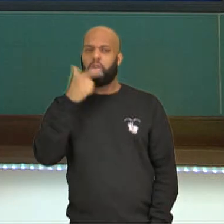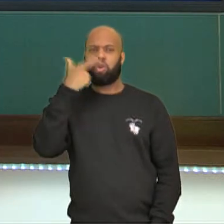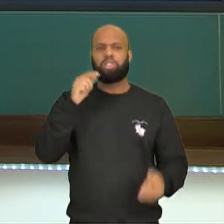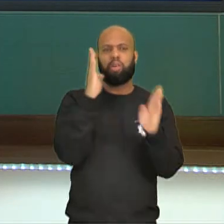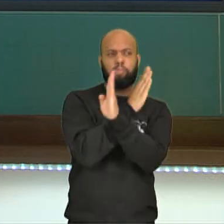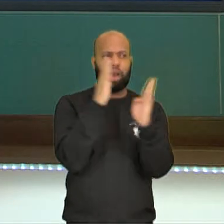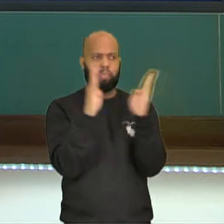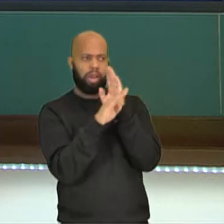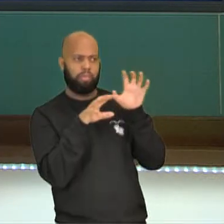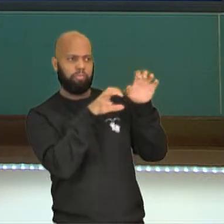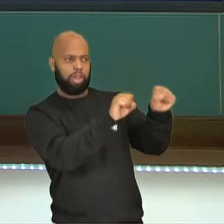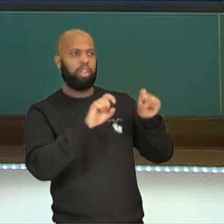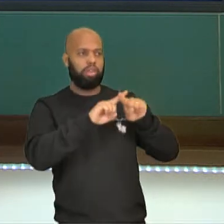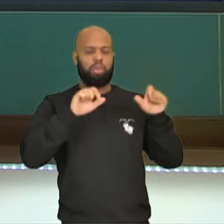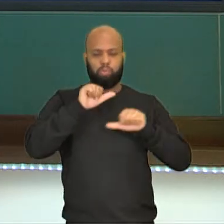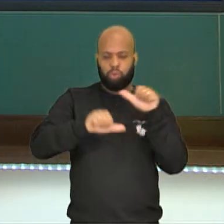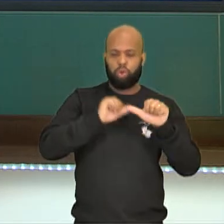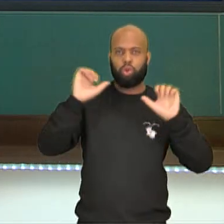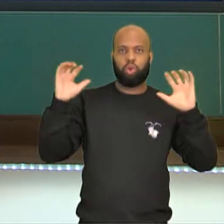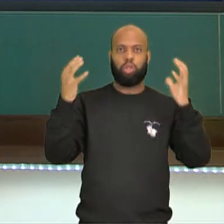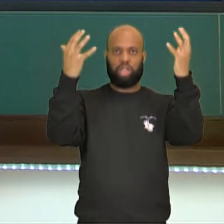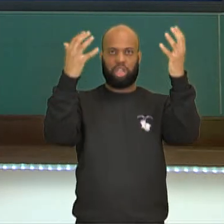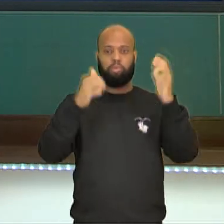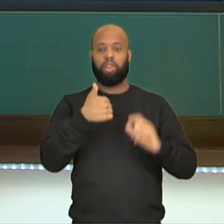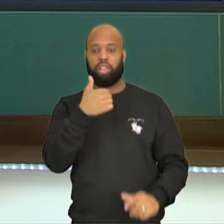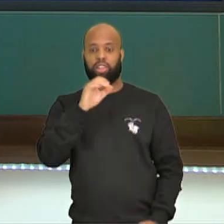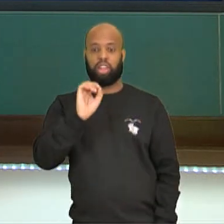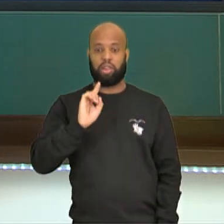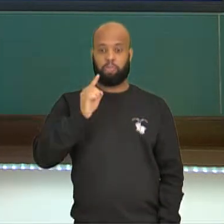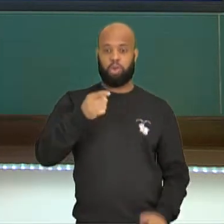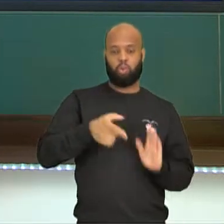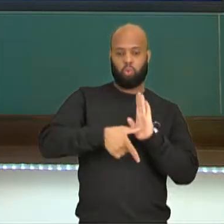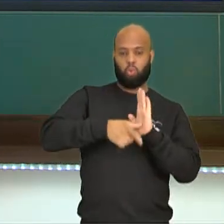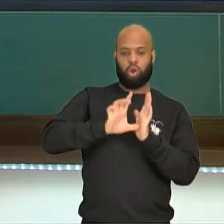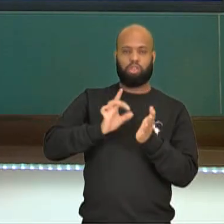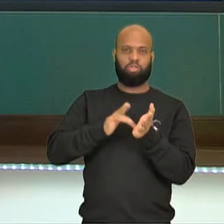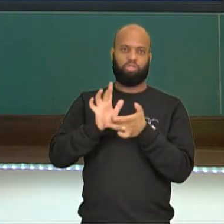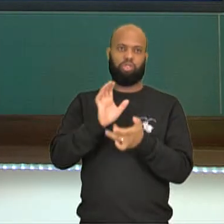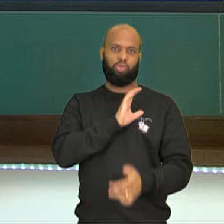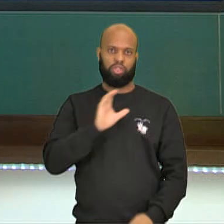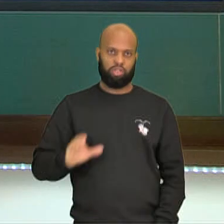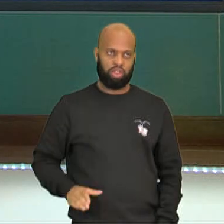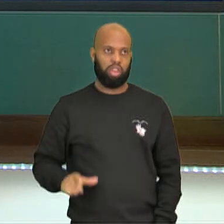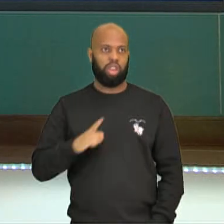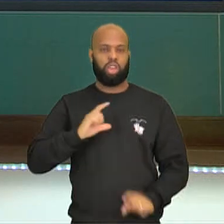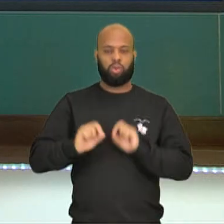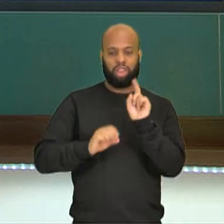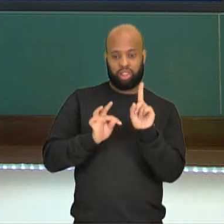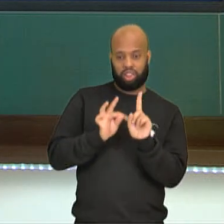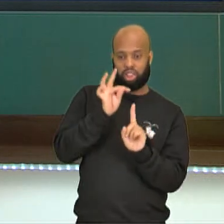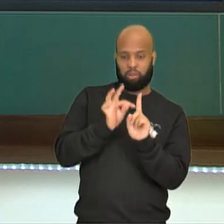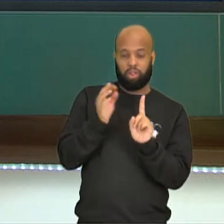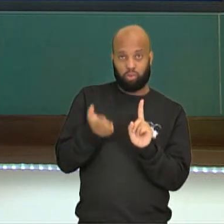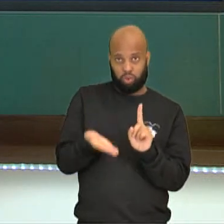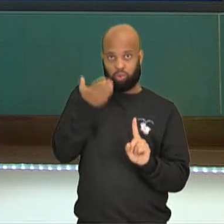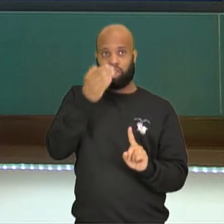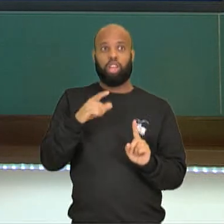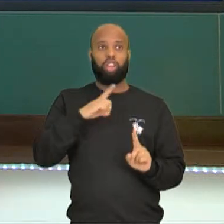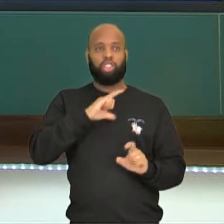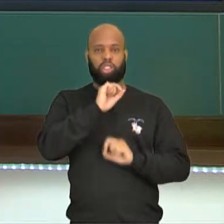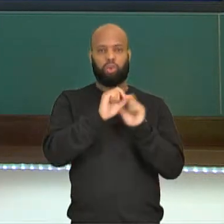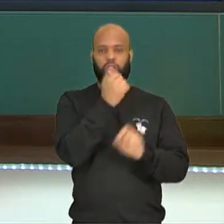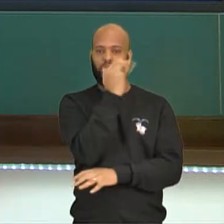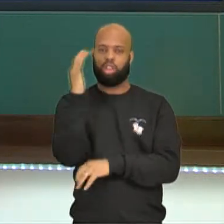o clima a partir de 10.000 anos antes de Cristo. Né? Houve essa modificação, aumenta a temperatura, tinha essa mata no